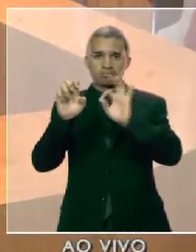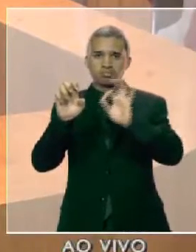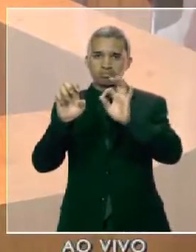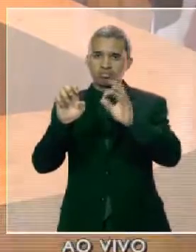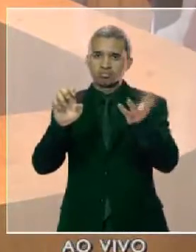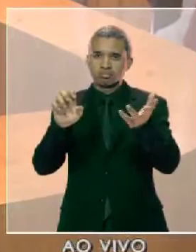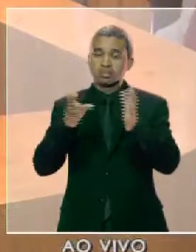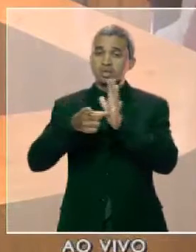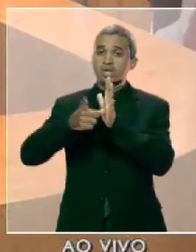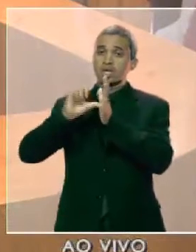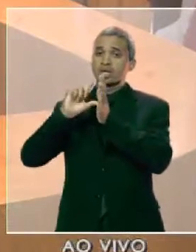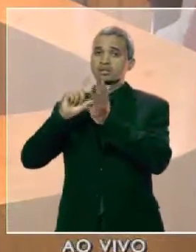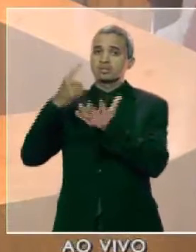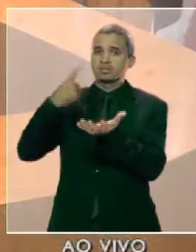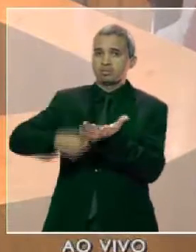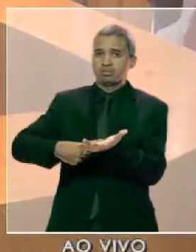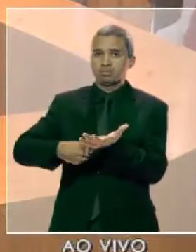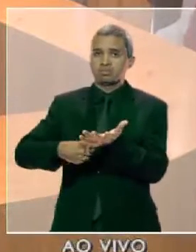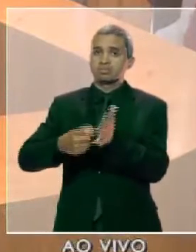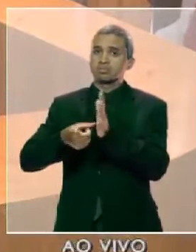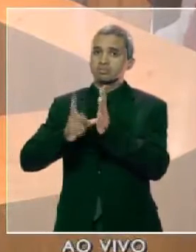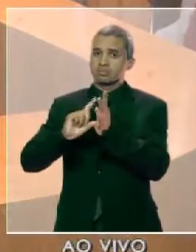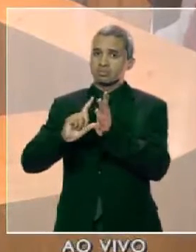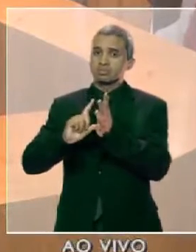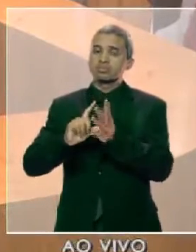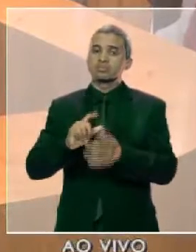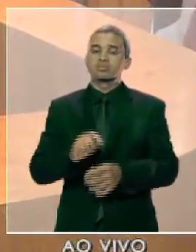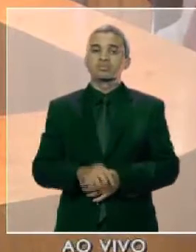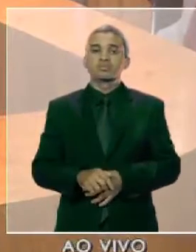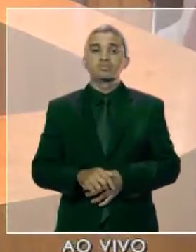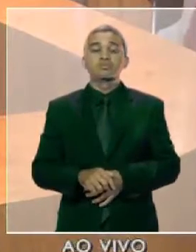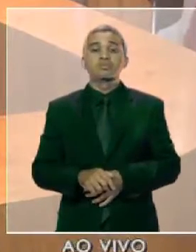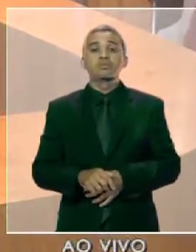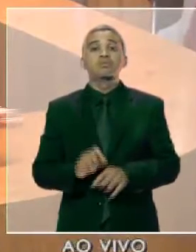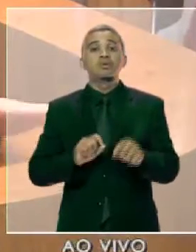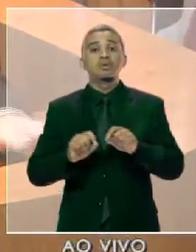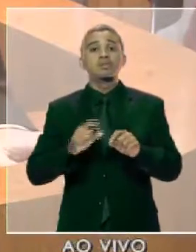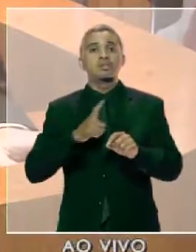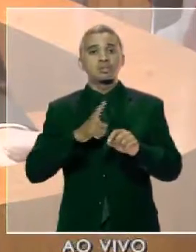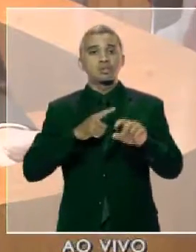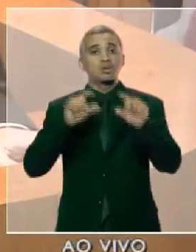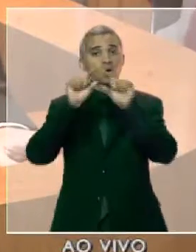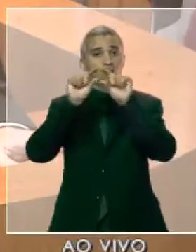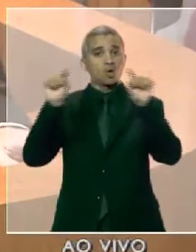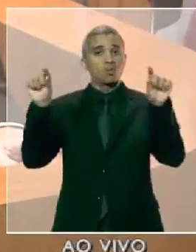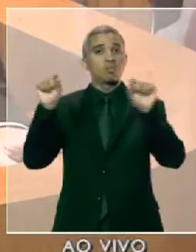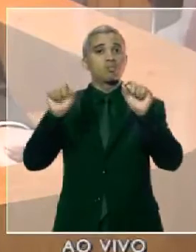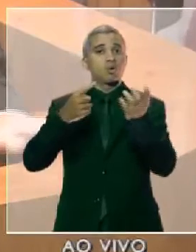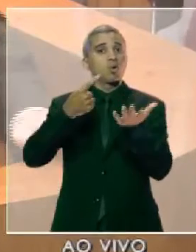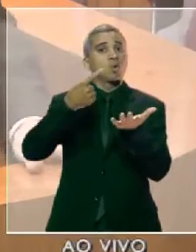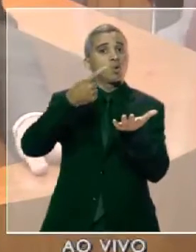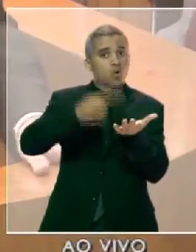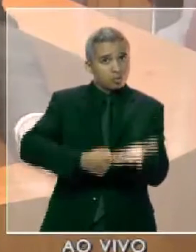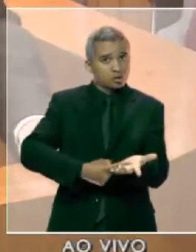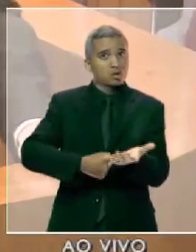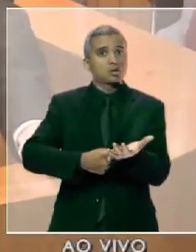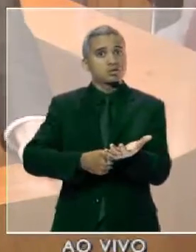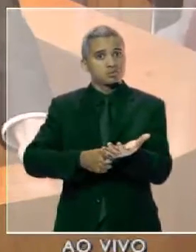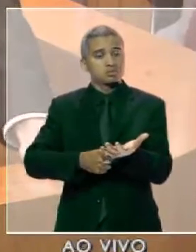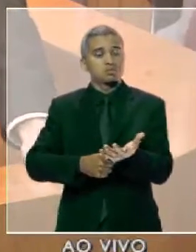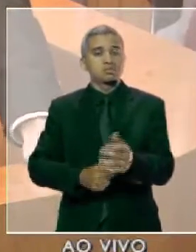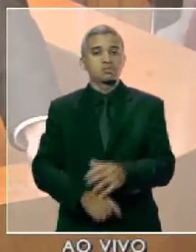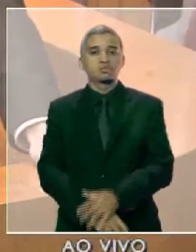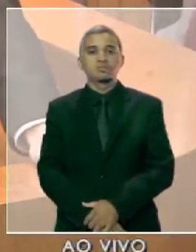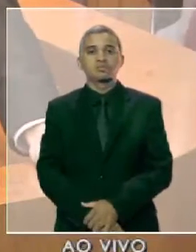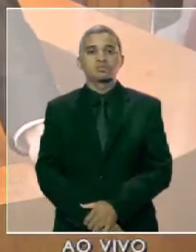combinado. E tem um ditado que a gente usa, o que é combinado não é caro. Deputado Rogério? Pois não, deputado de Lázaro.